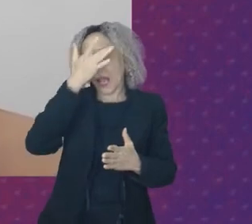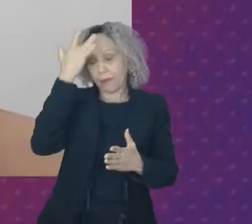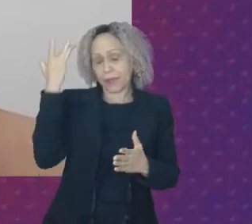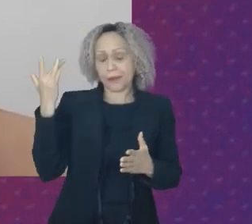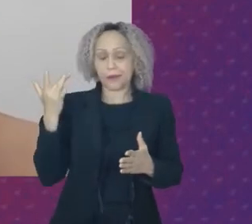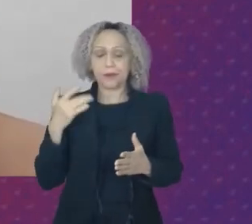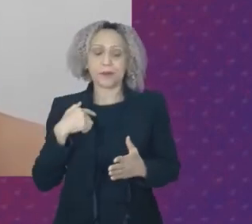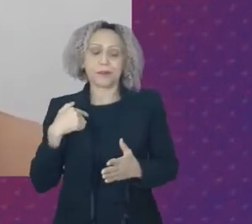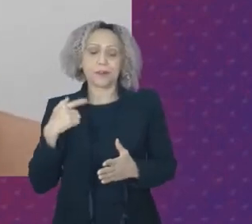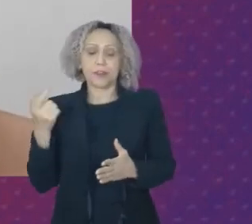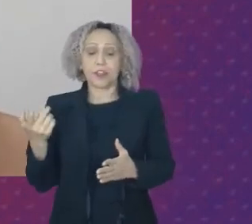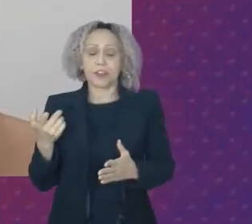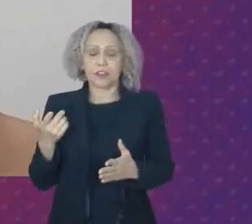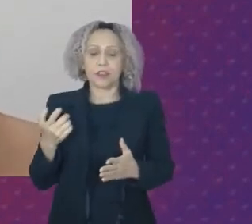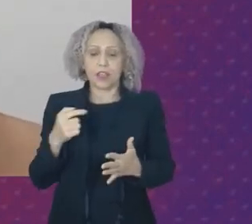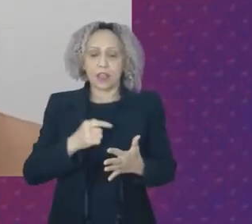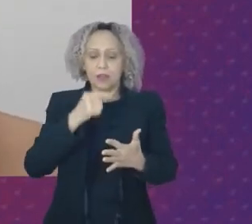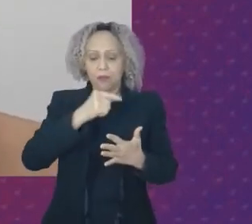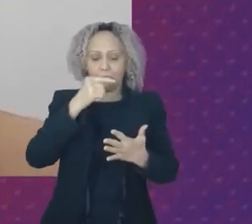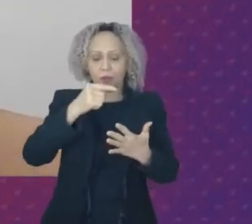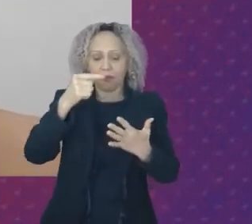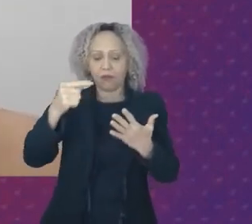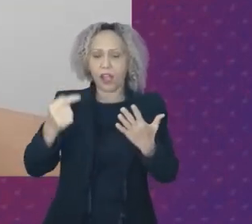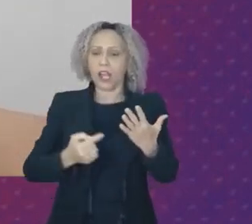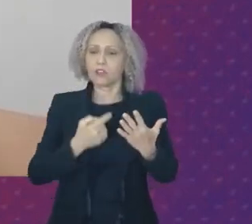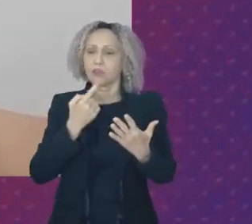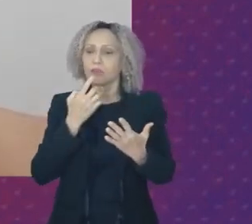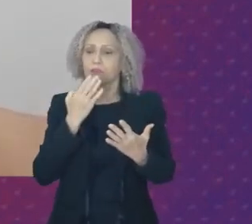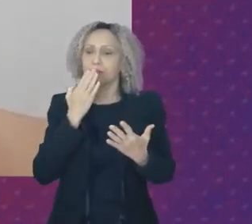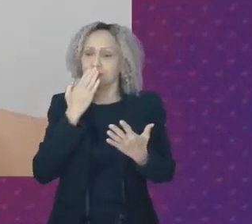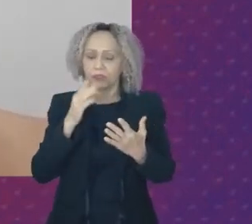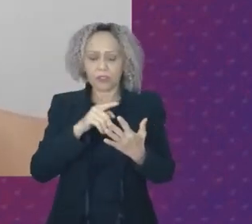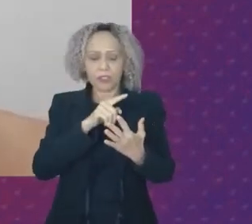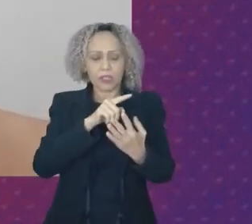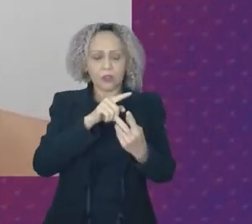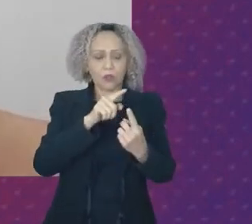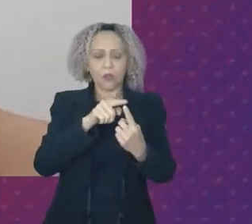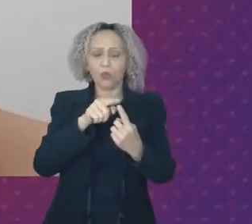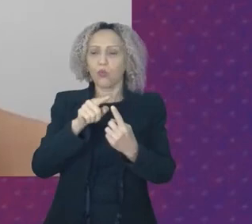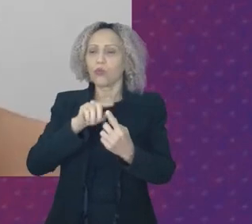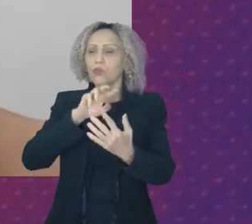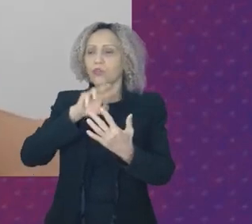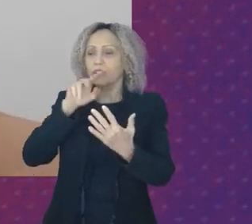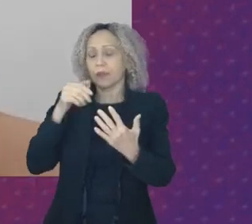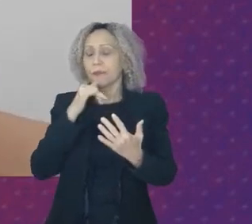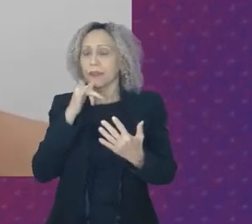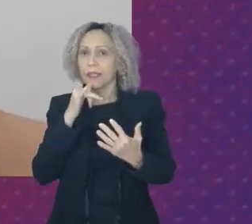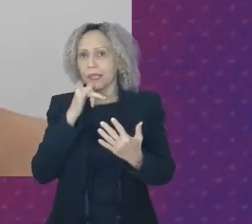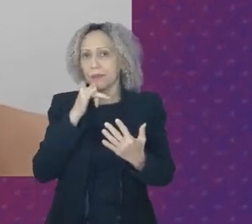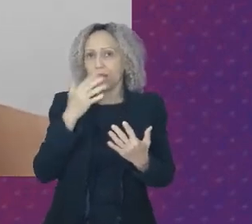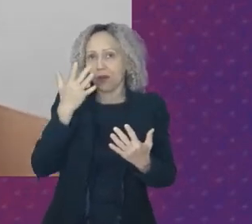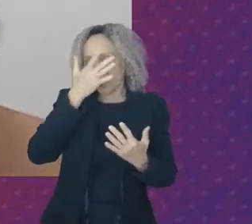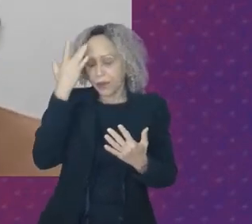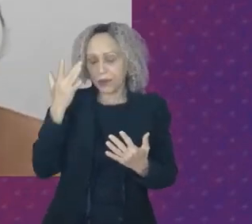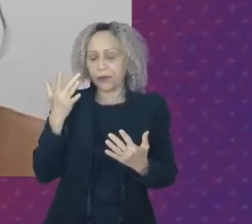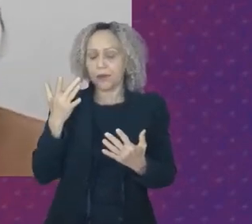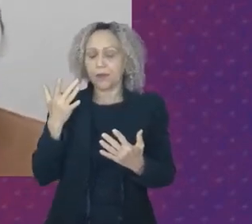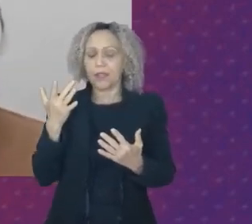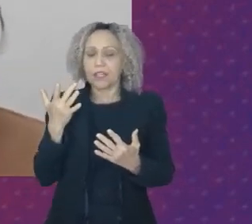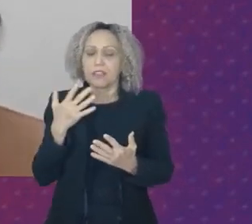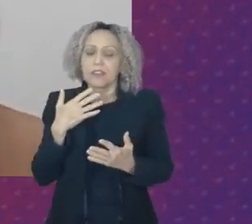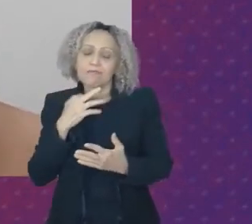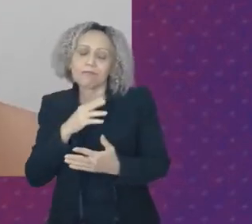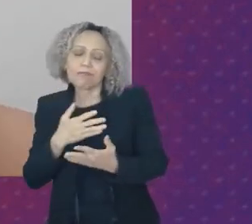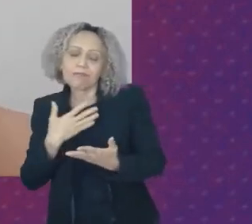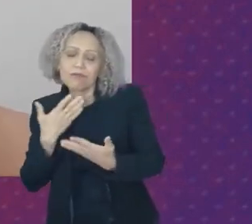lei, o explorador, o mago, a pessoa comum, o amante, o bobo, o cuidador,